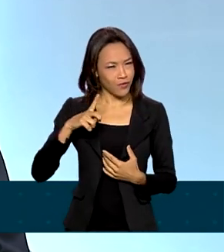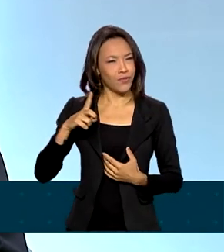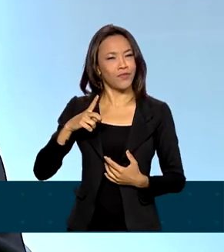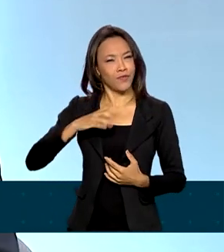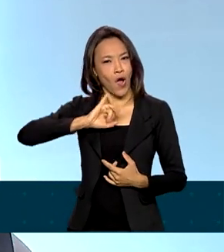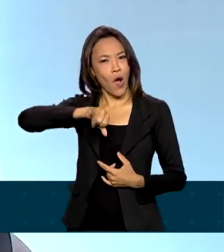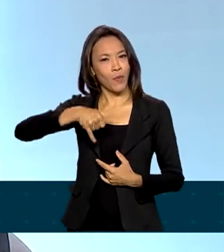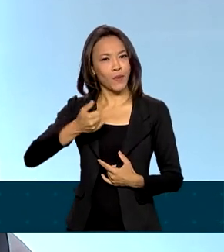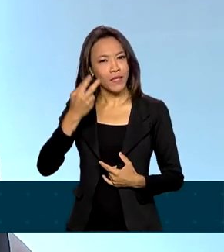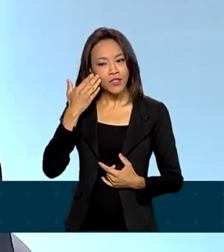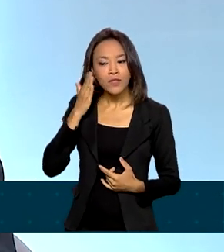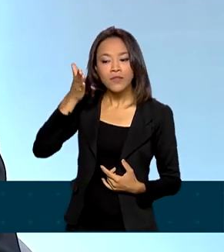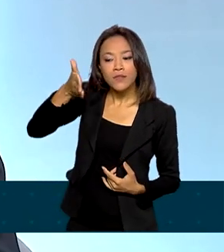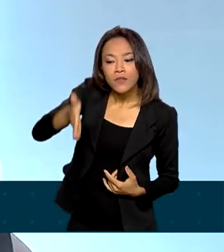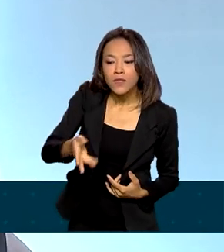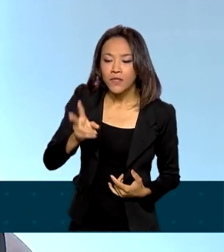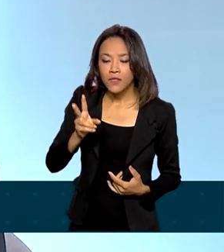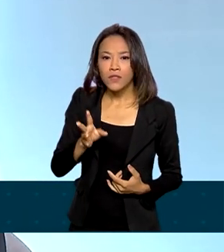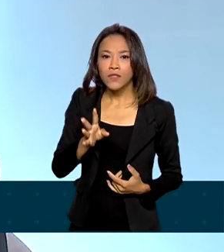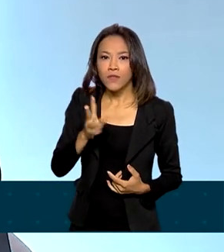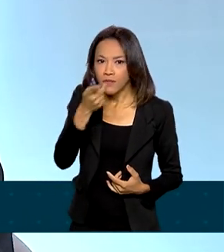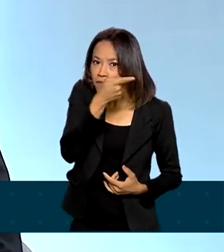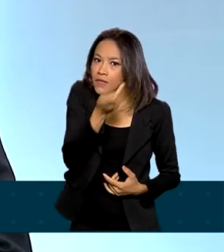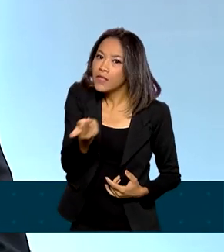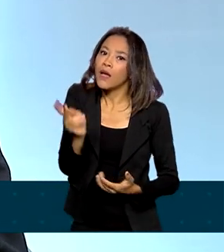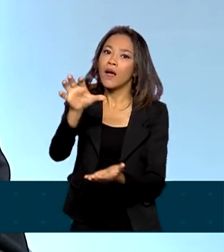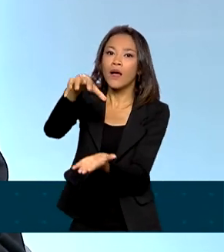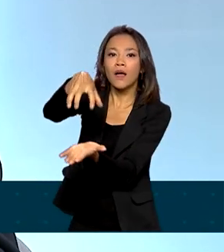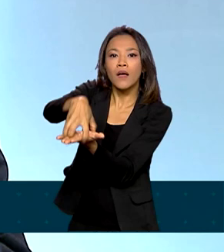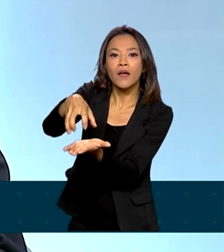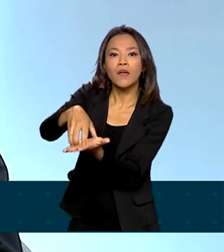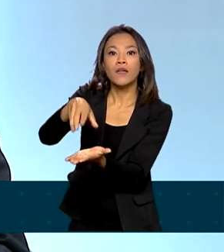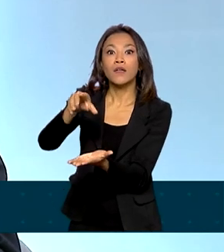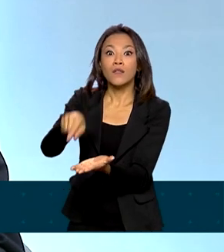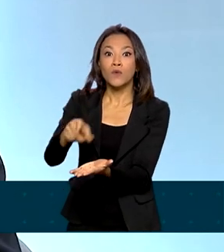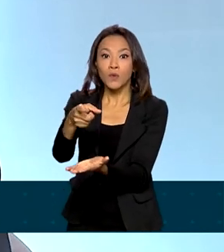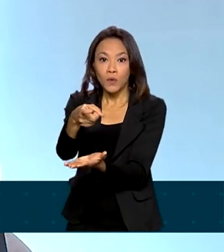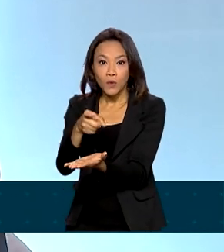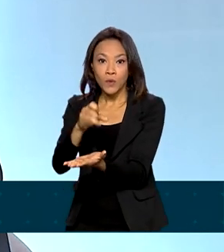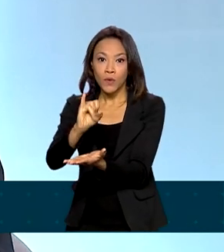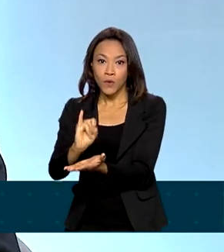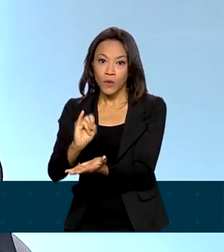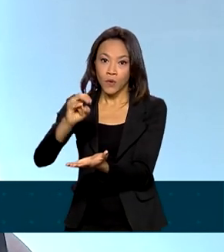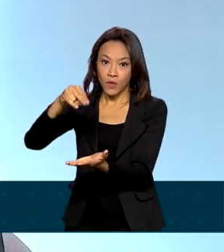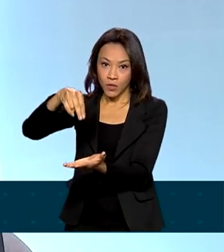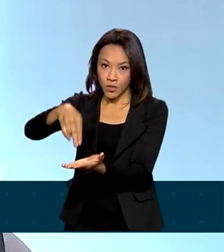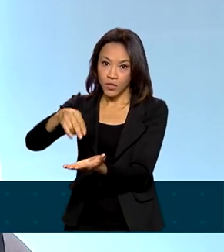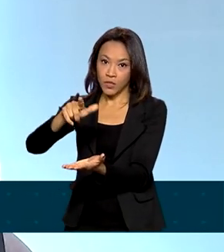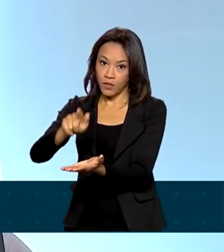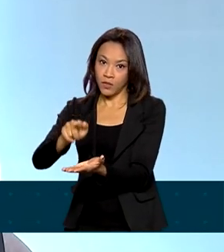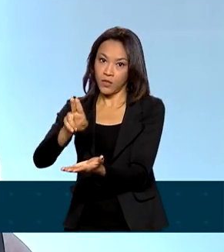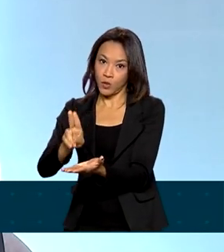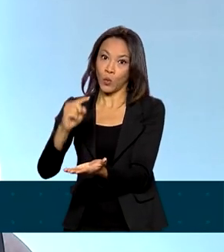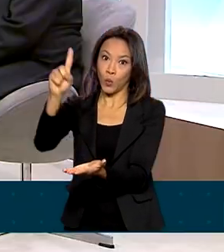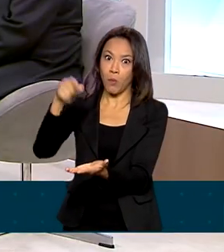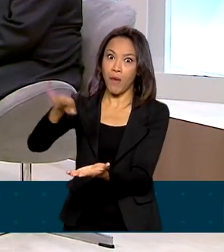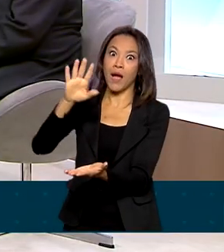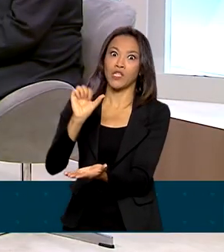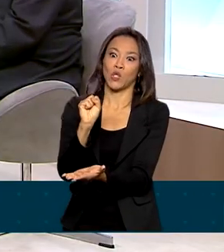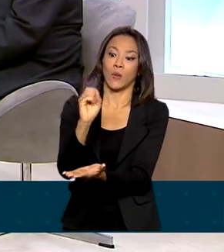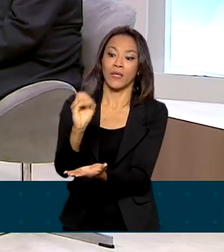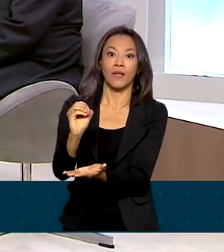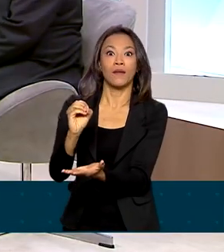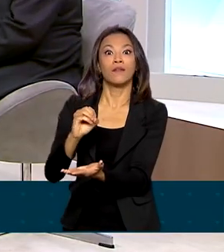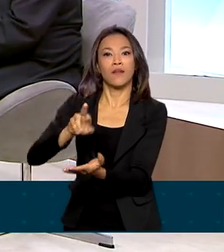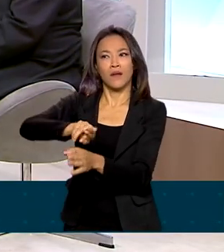visitar o Polo Leonardo, no Xingu. Lá habitam mais de 40 etnias indígenas e que